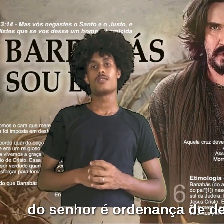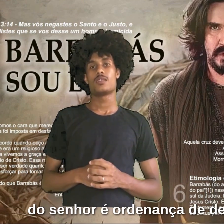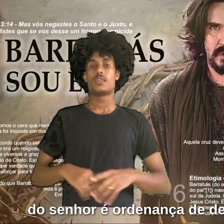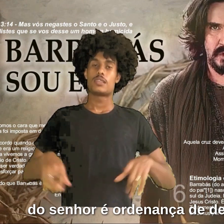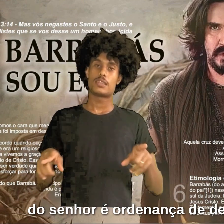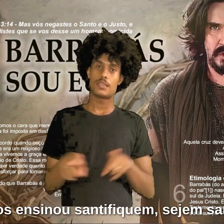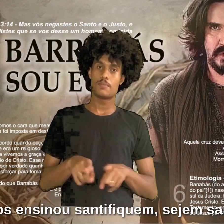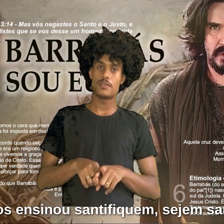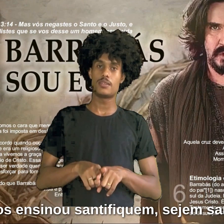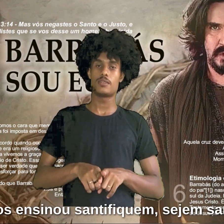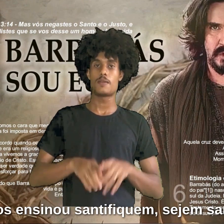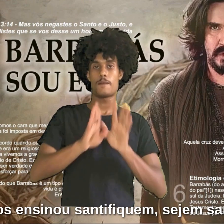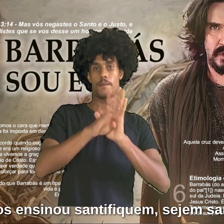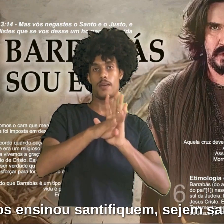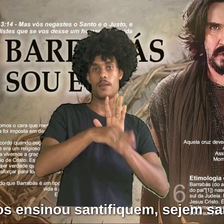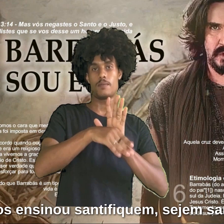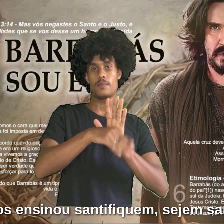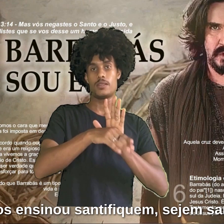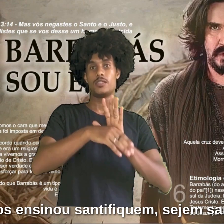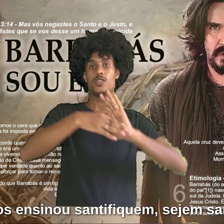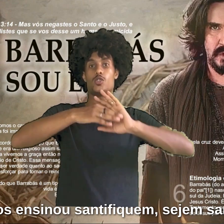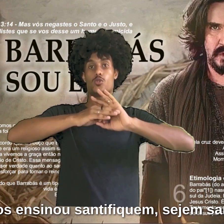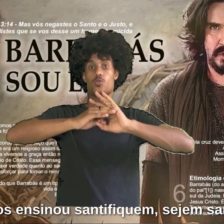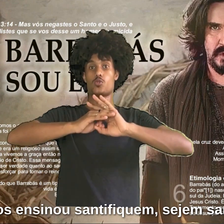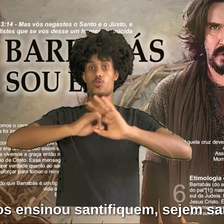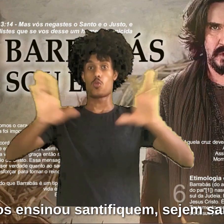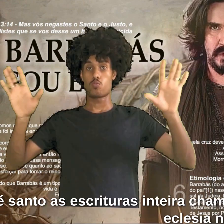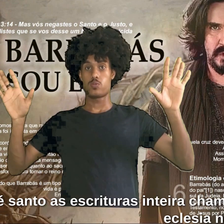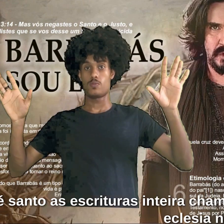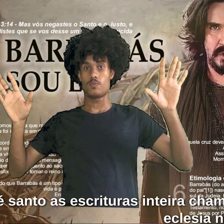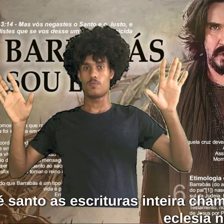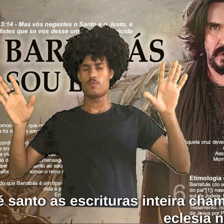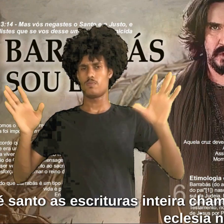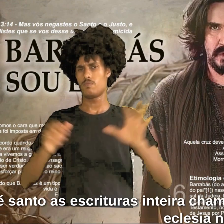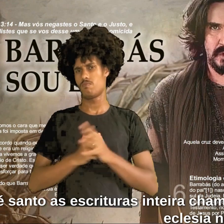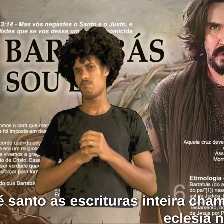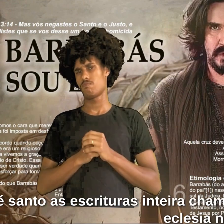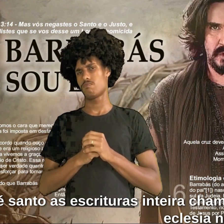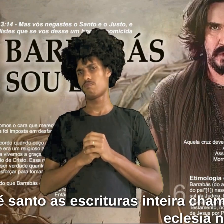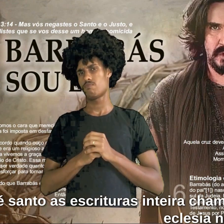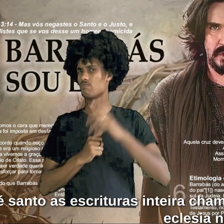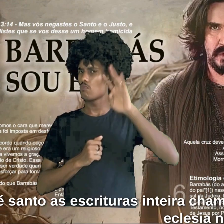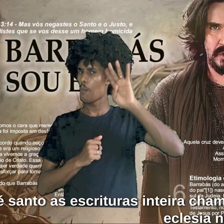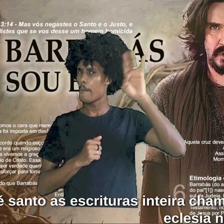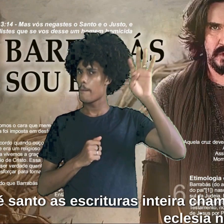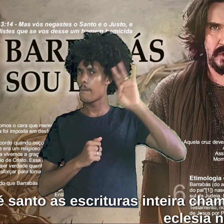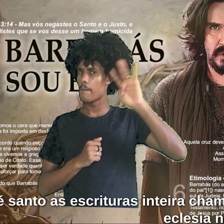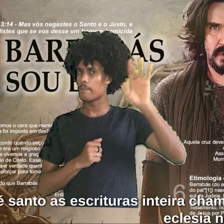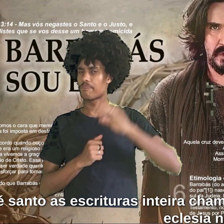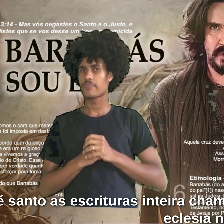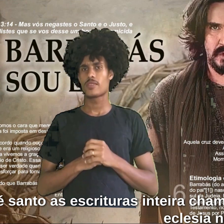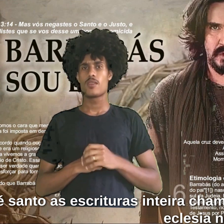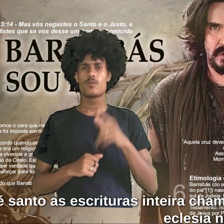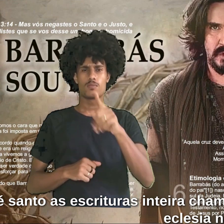né? O Senhor Jesus nos ensina, ó, santifiquem, sejam santos, assim como vosso Pai é santo. As escrituras inteiras chamam a